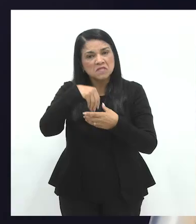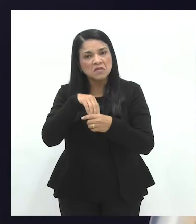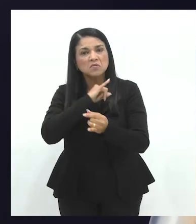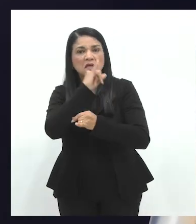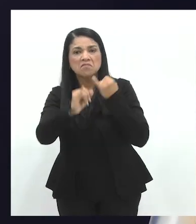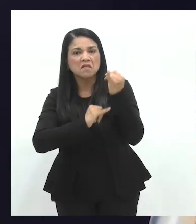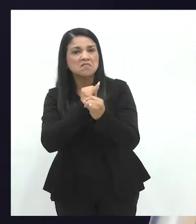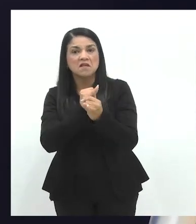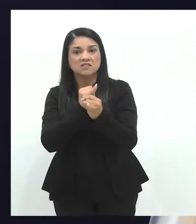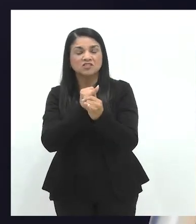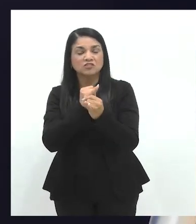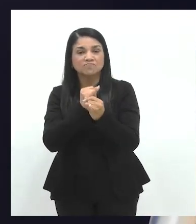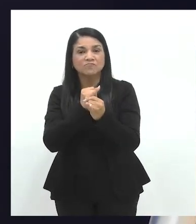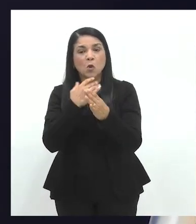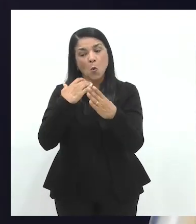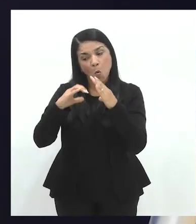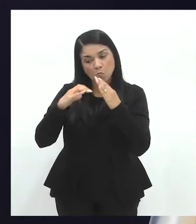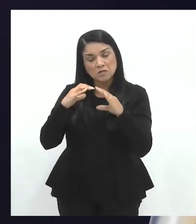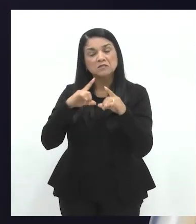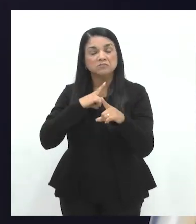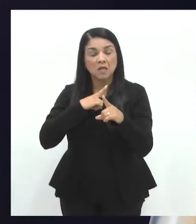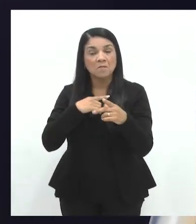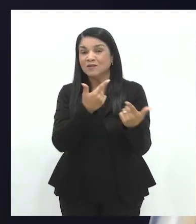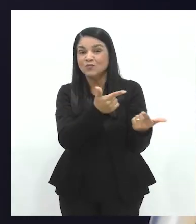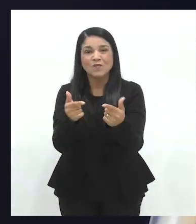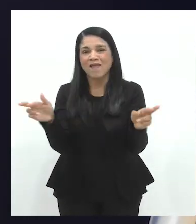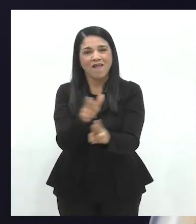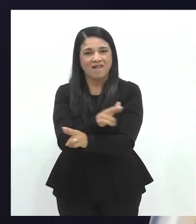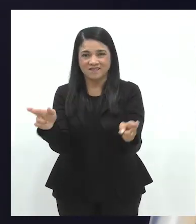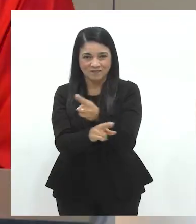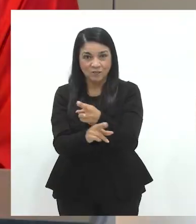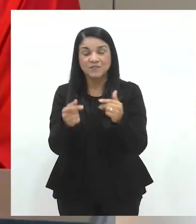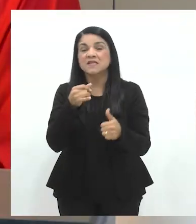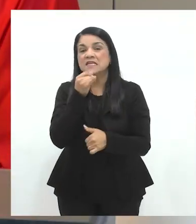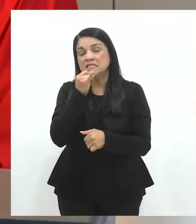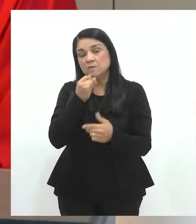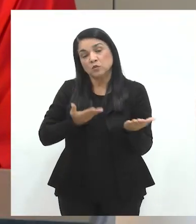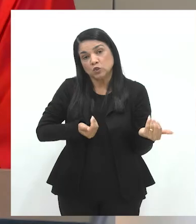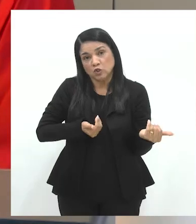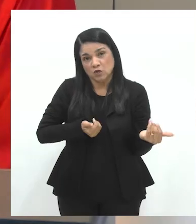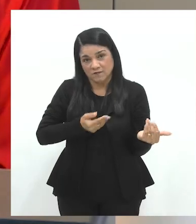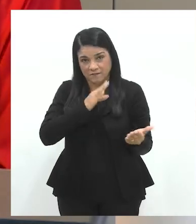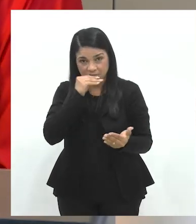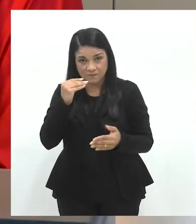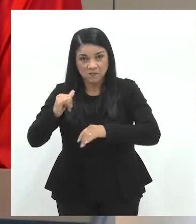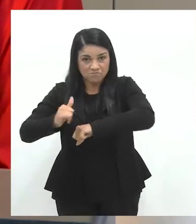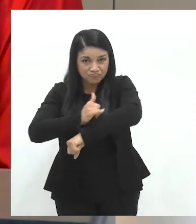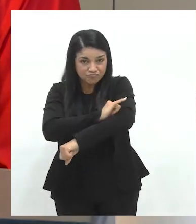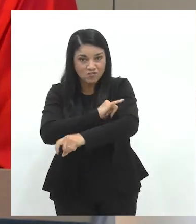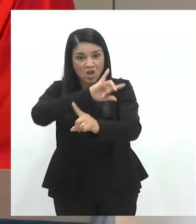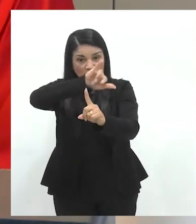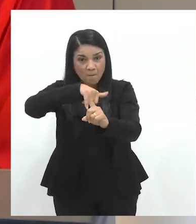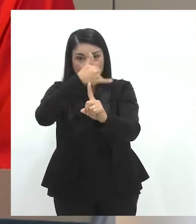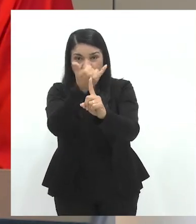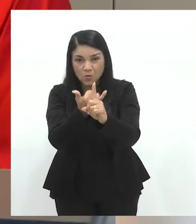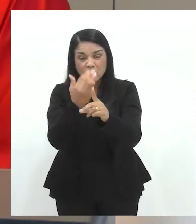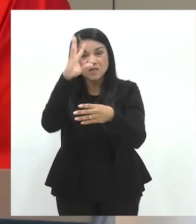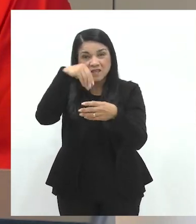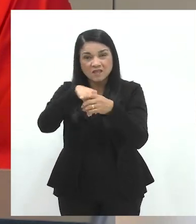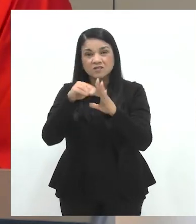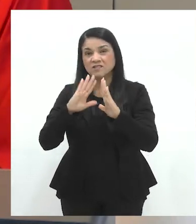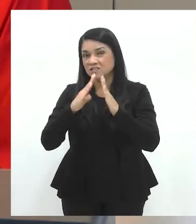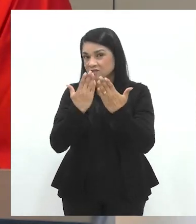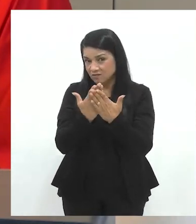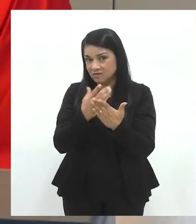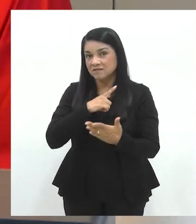me comunico, mas não cria relacionamento. Agora, o jovem com sobrepeso, por exemplo, é aquele que sofre o bullying na